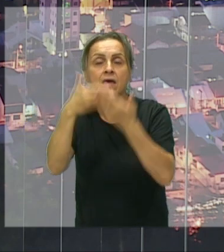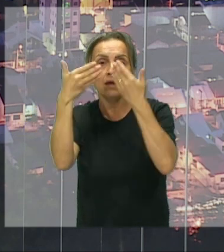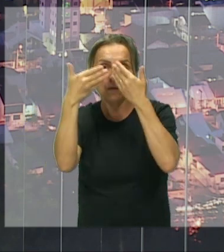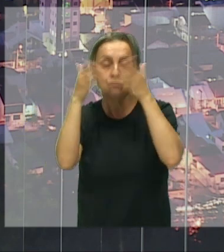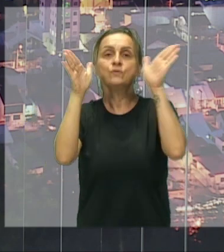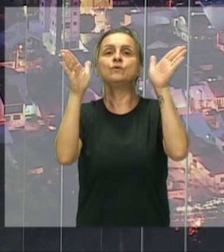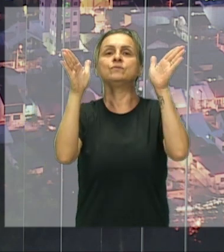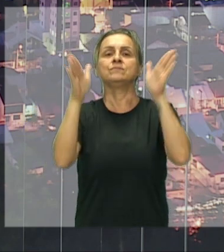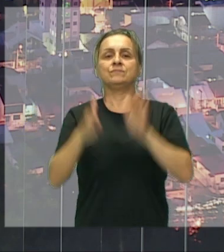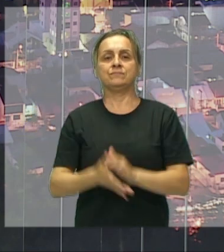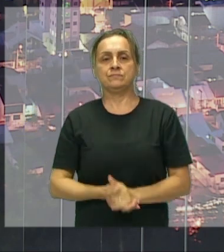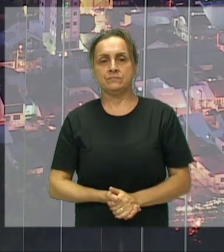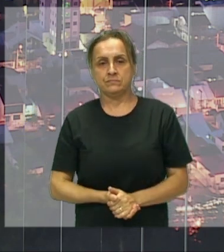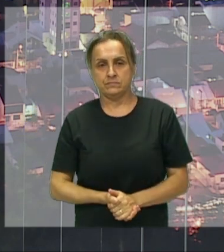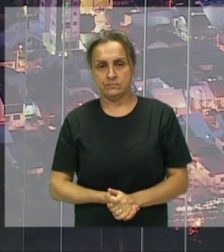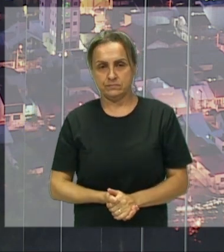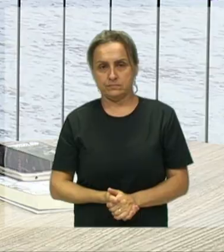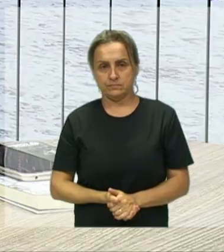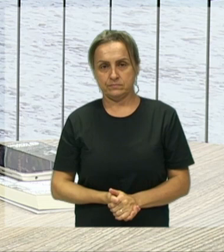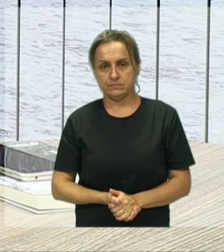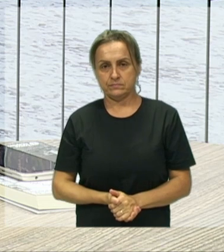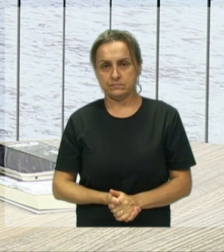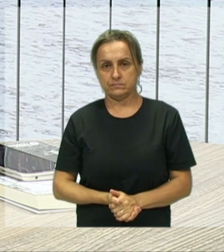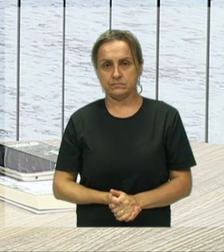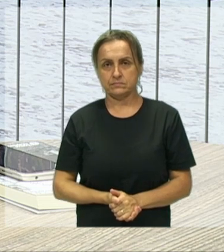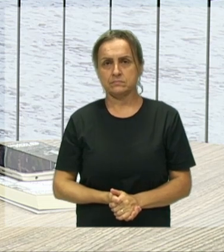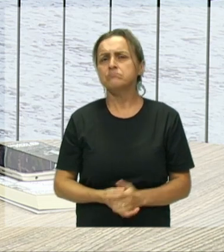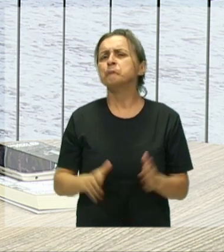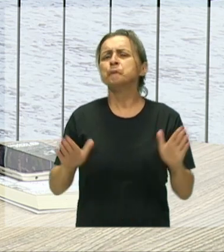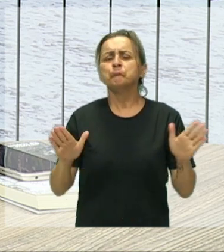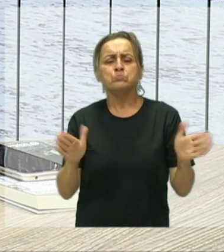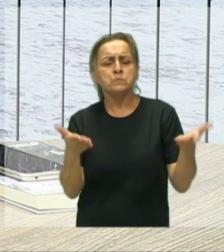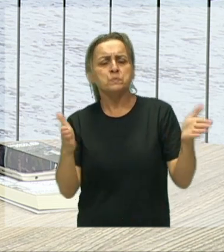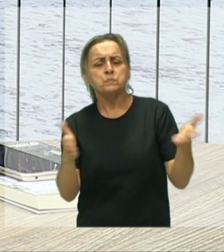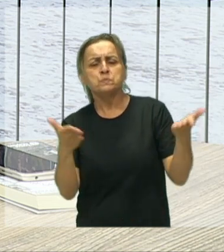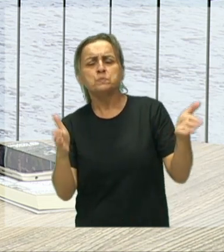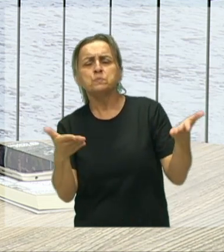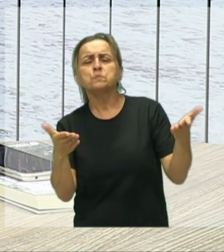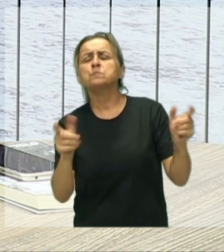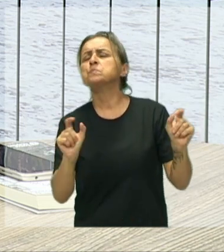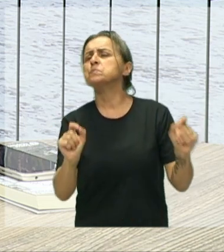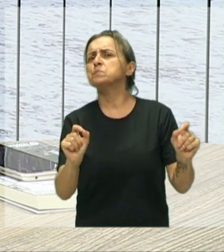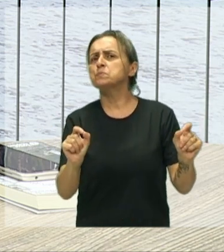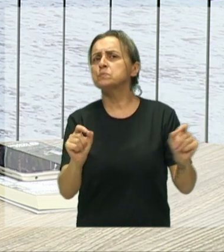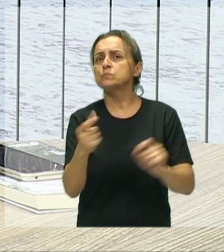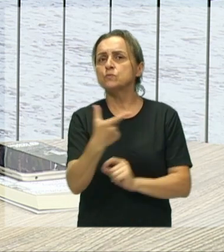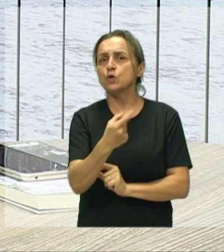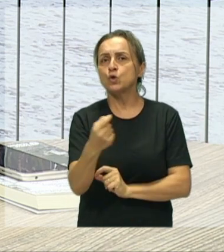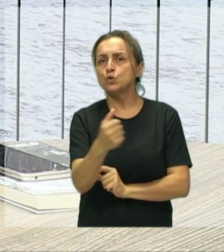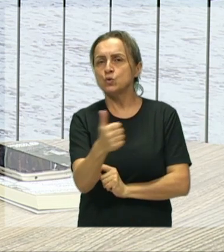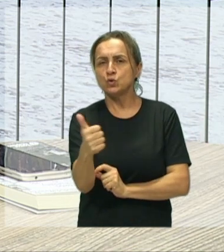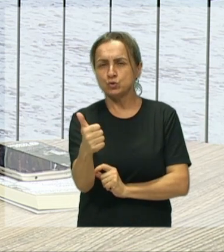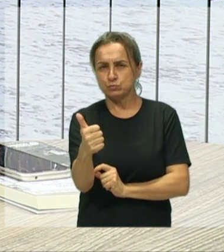Qual foi a motivação da escrita? É que em 2001,